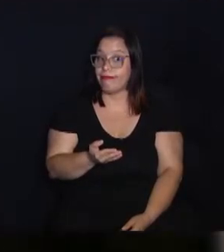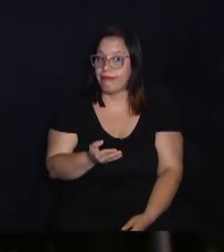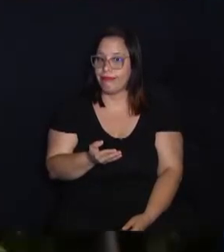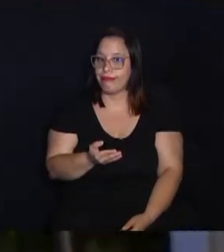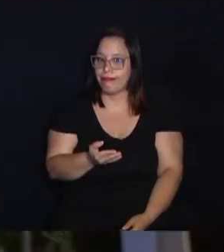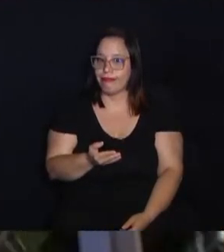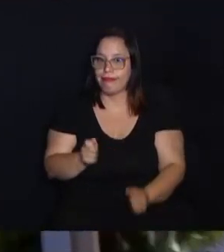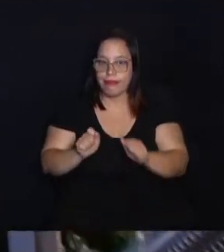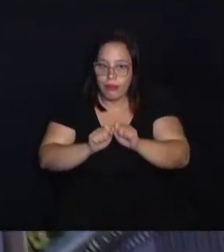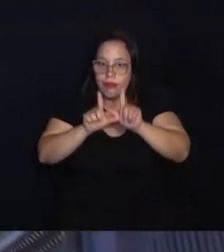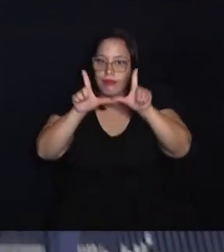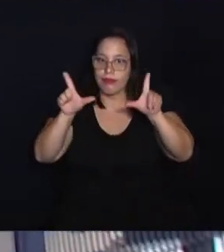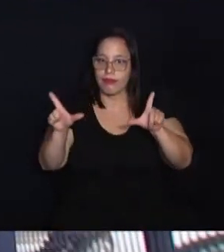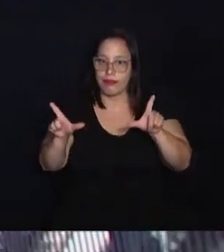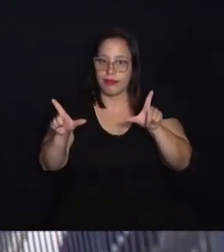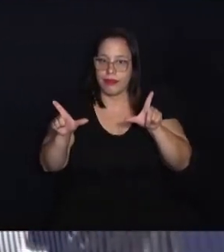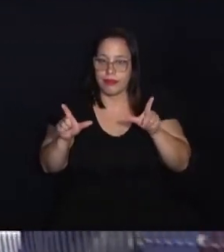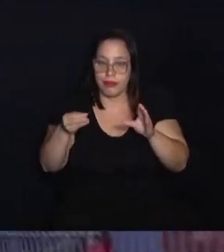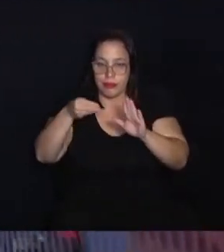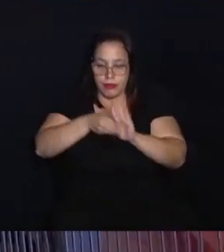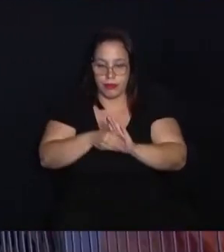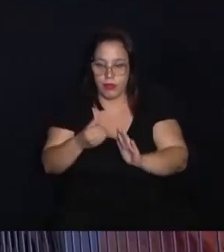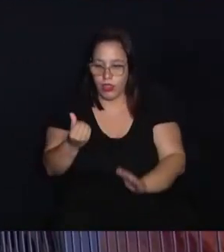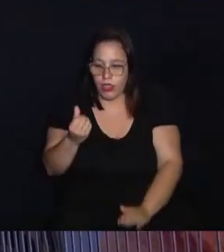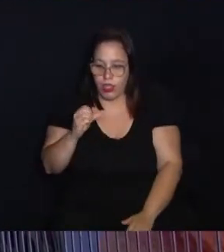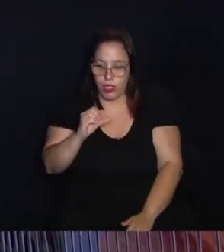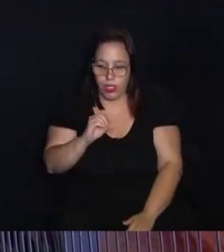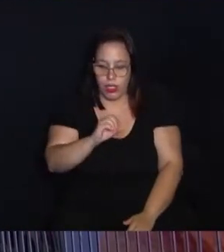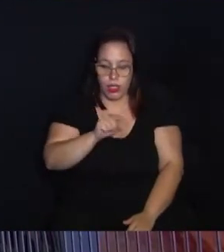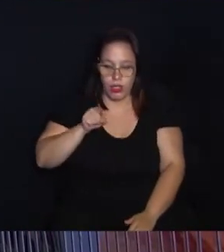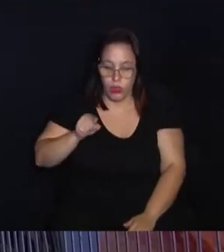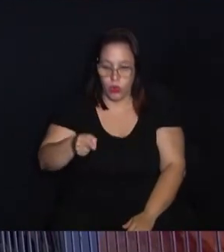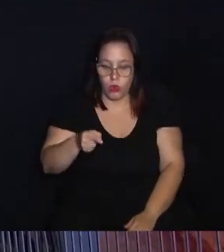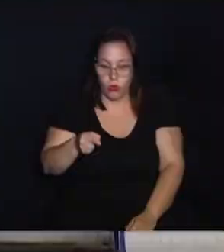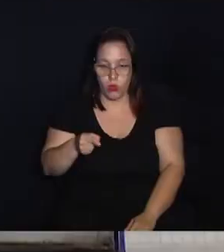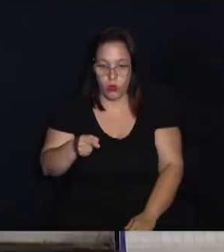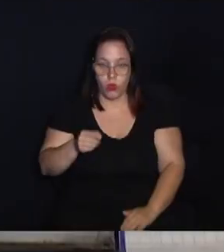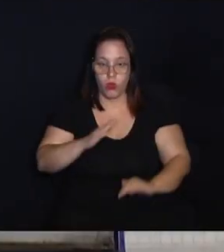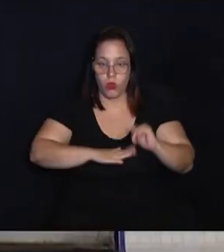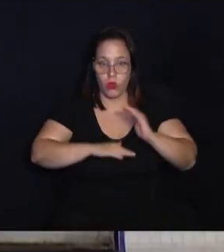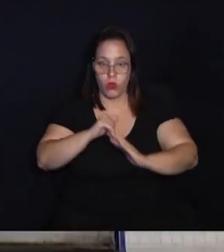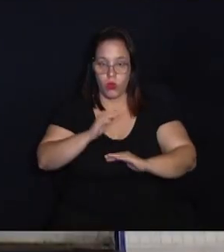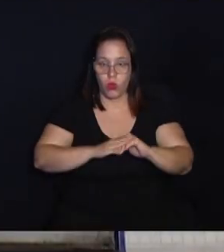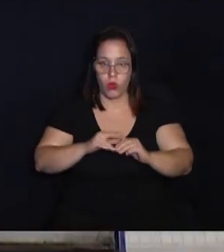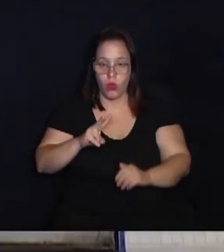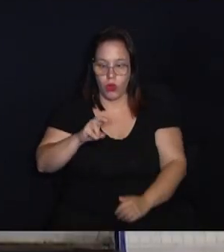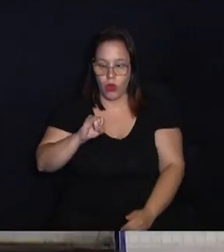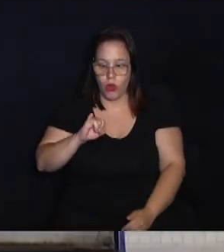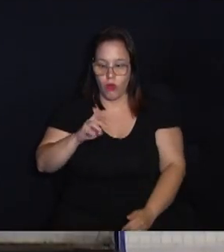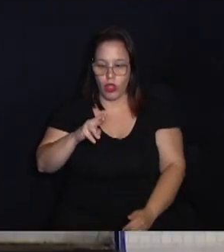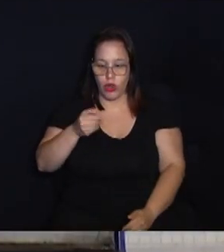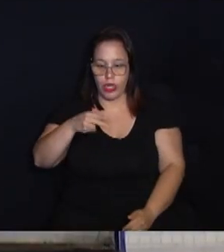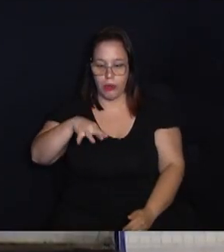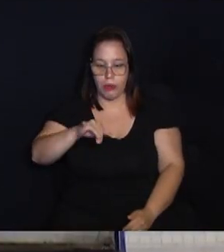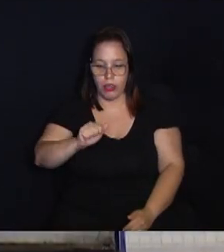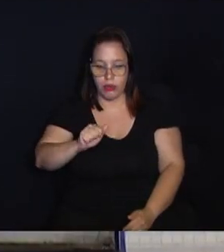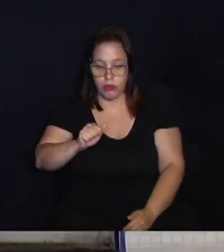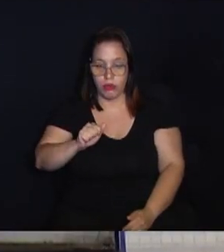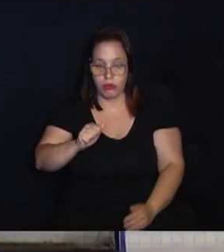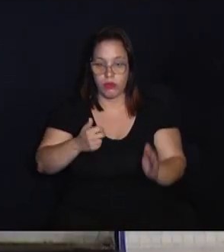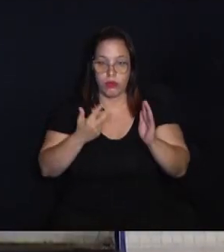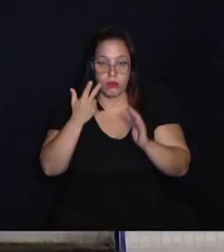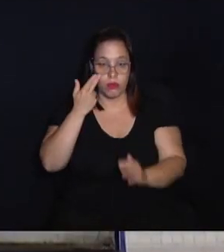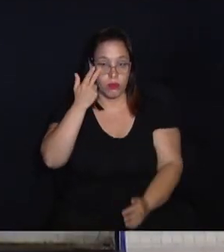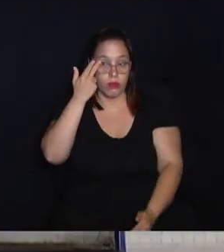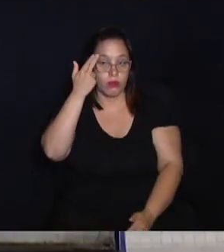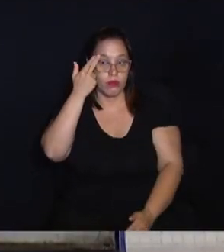os destaques com destinação de 100 mil para adquirir um aparelho de vitrectomia para a realização de